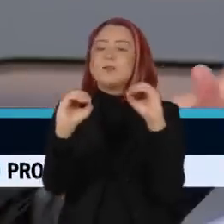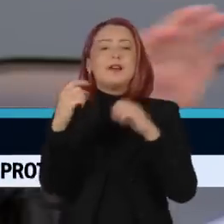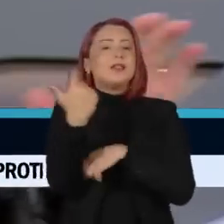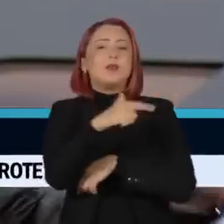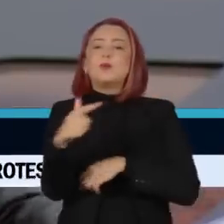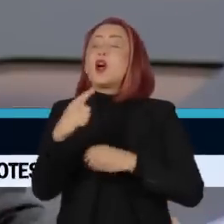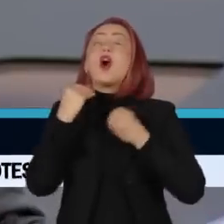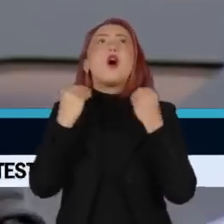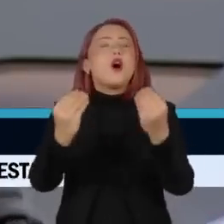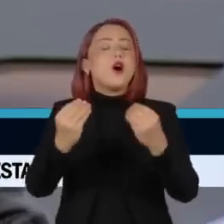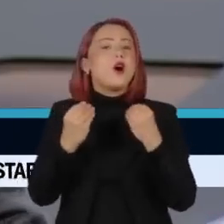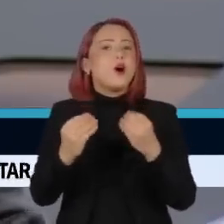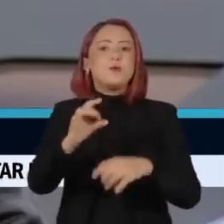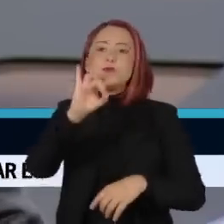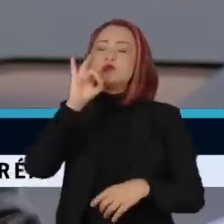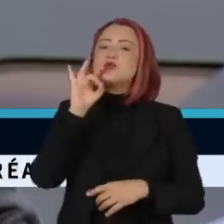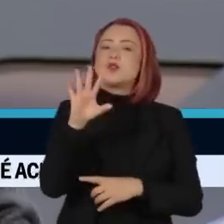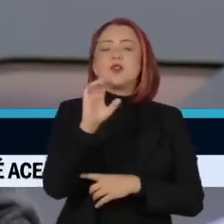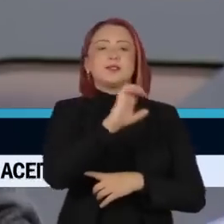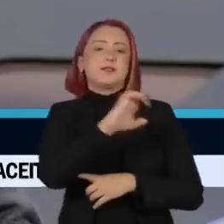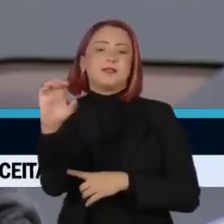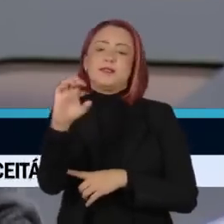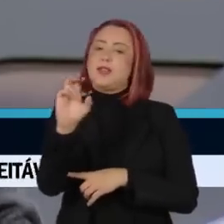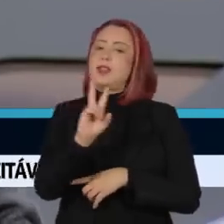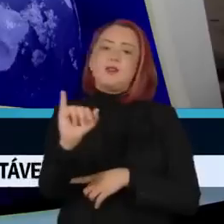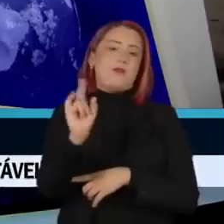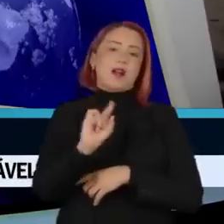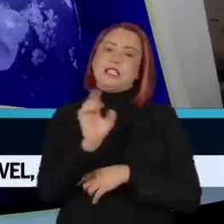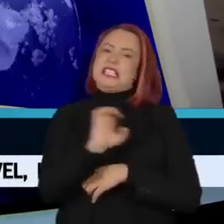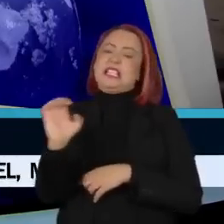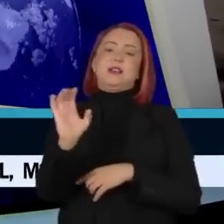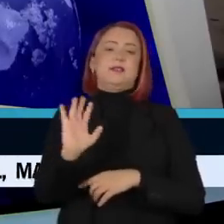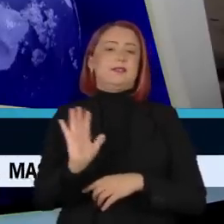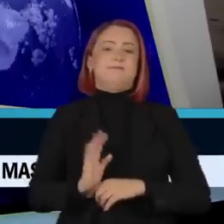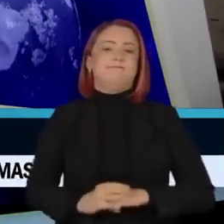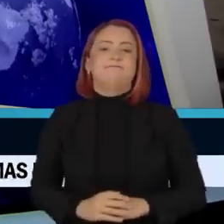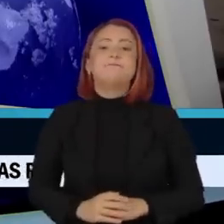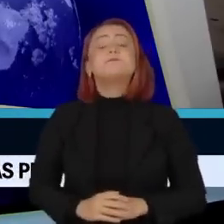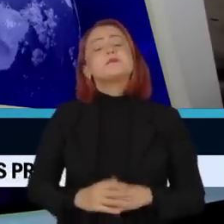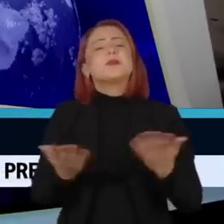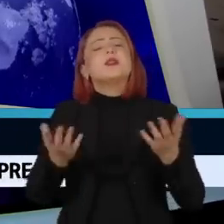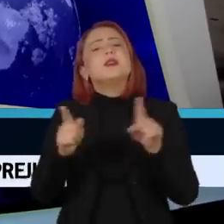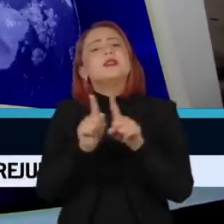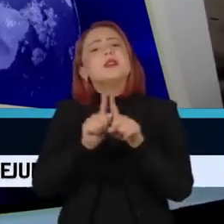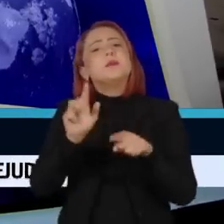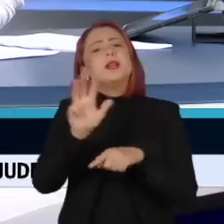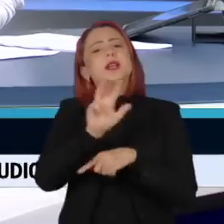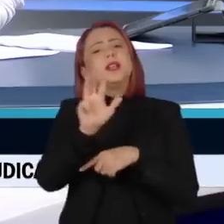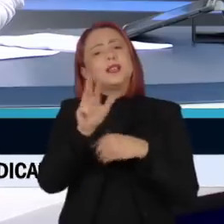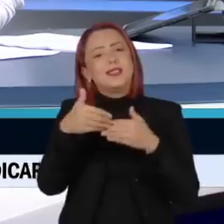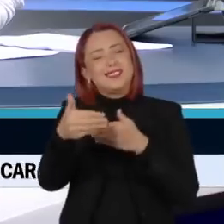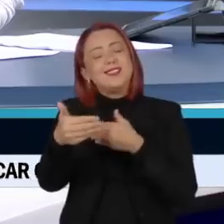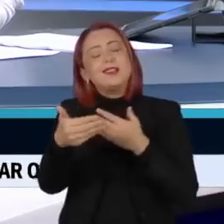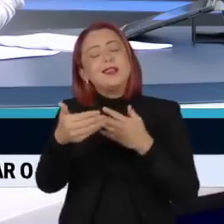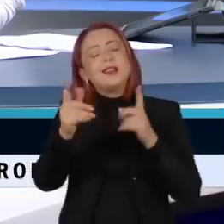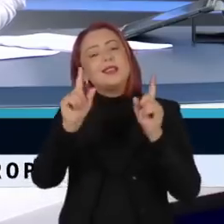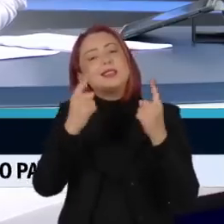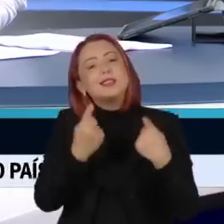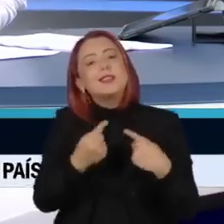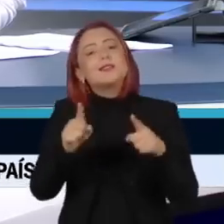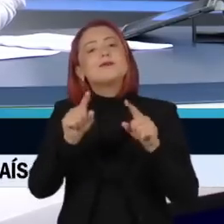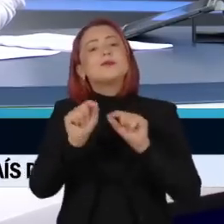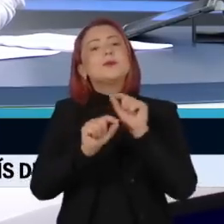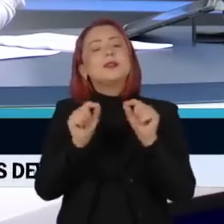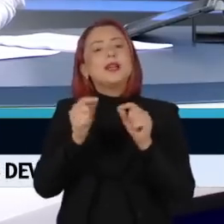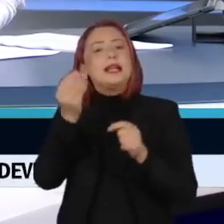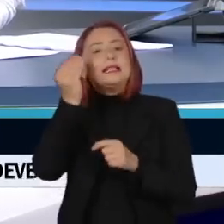ser um governo de esquerda. Não será. Uhum. Outro desafio do presidente eleito Lula é pacificar a